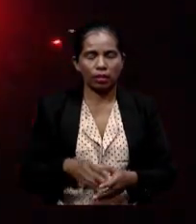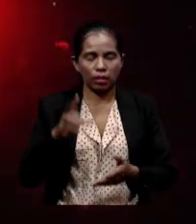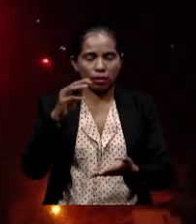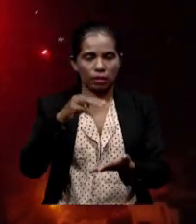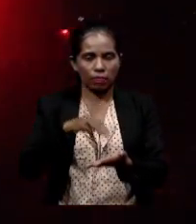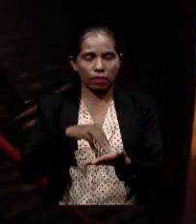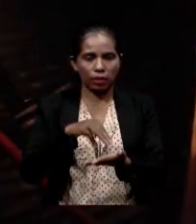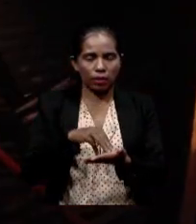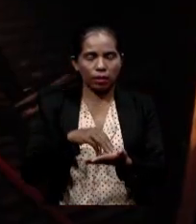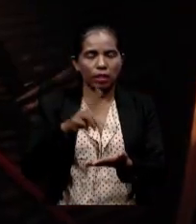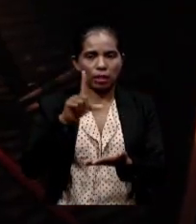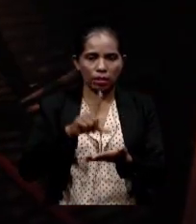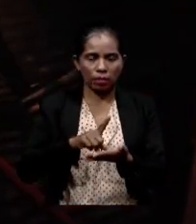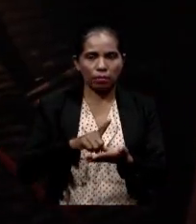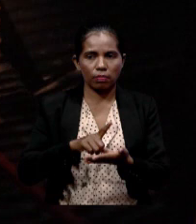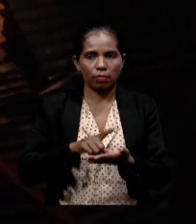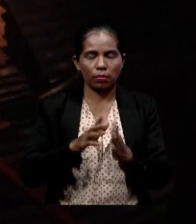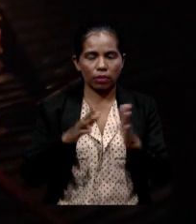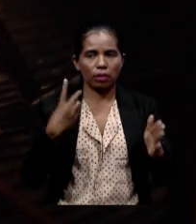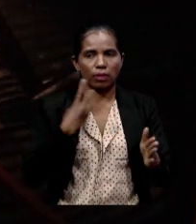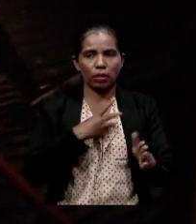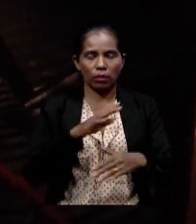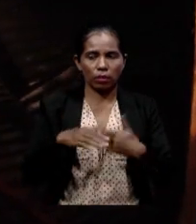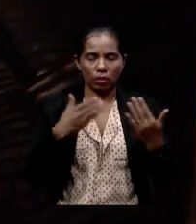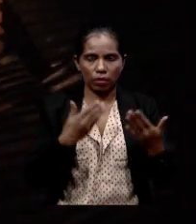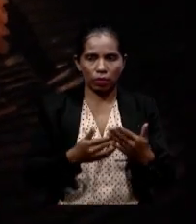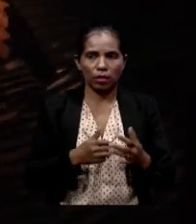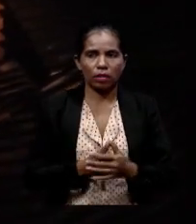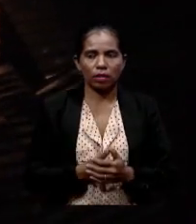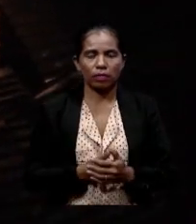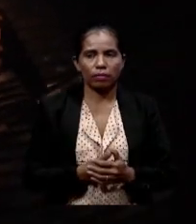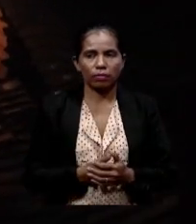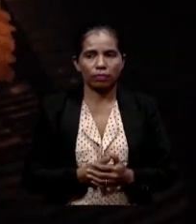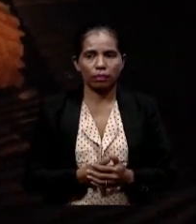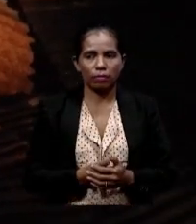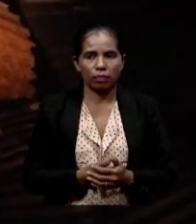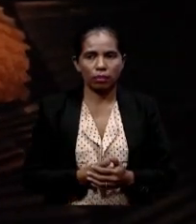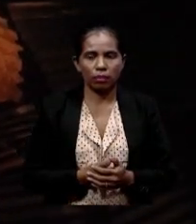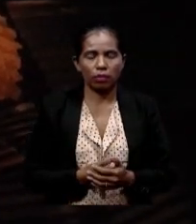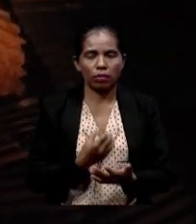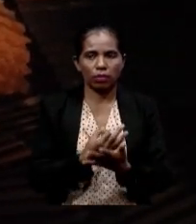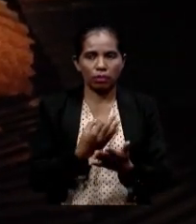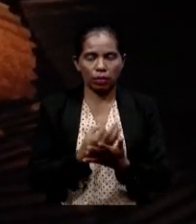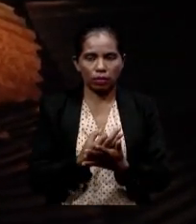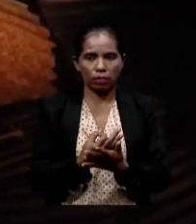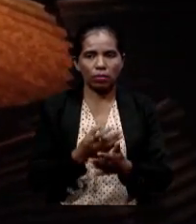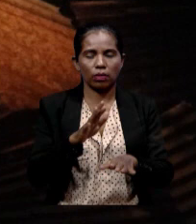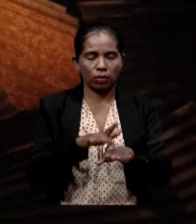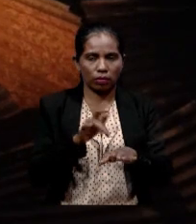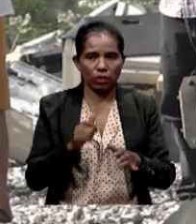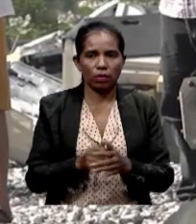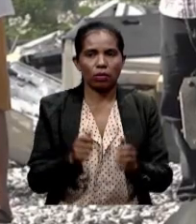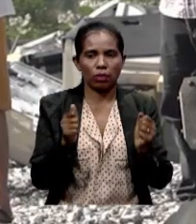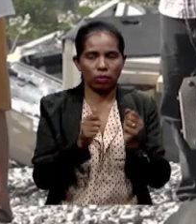outro, e moça com certeza acontece, né, e orçamento Estado moça afeta. E quando